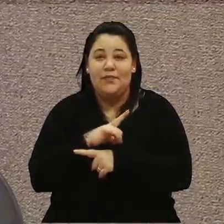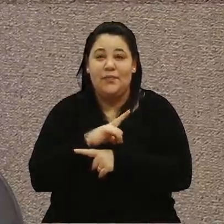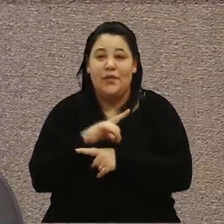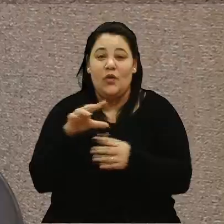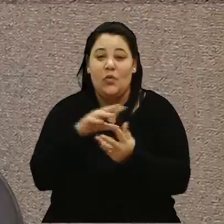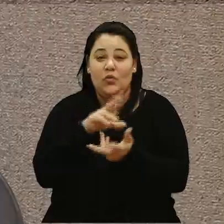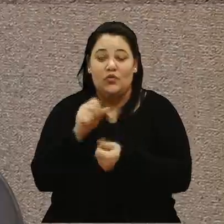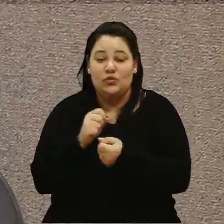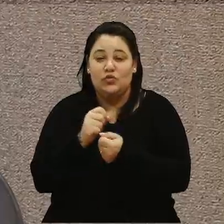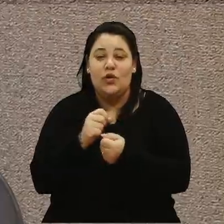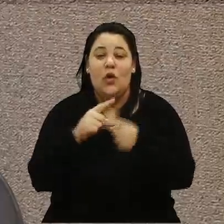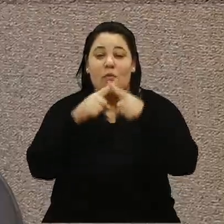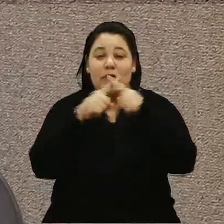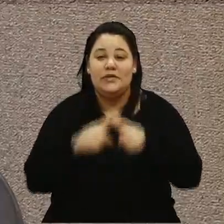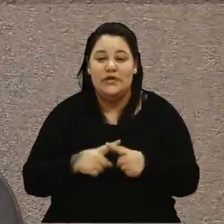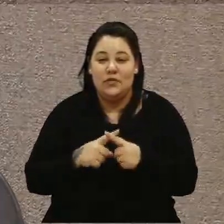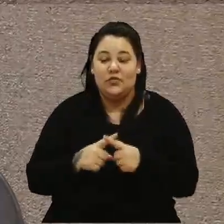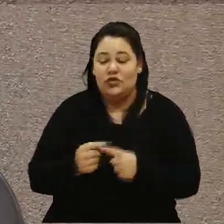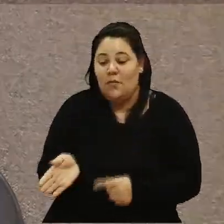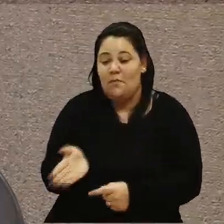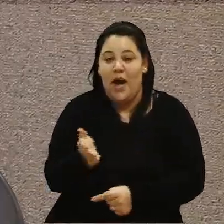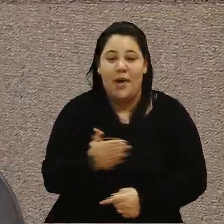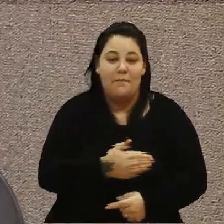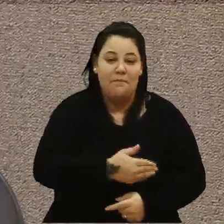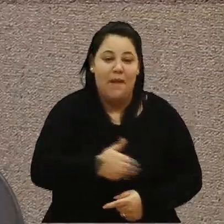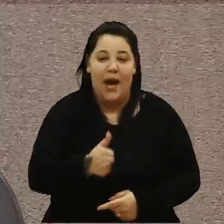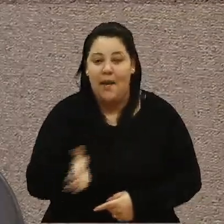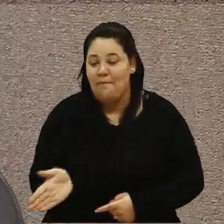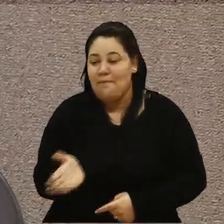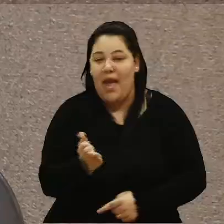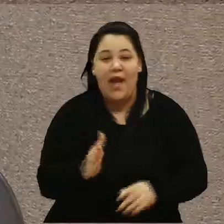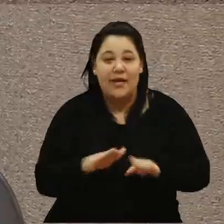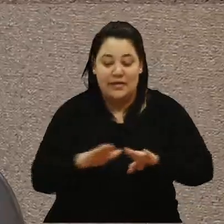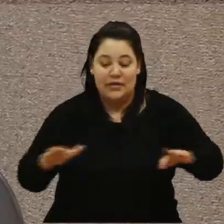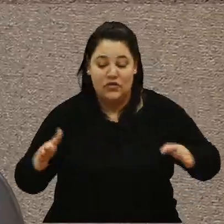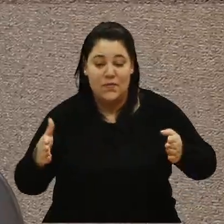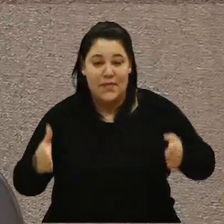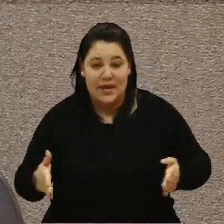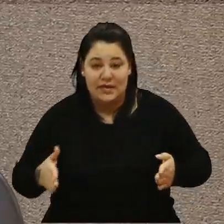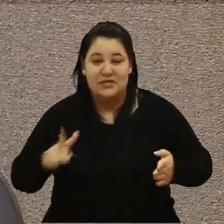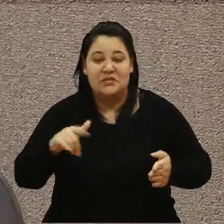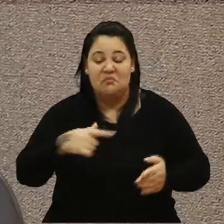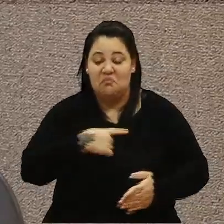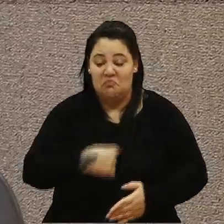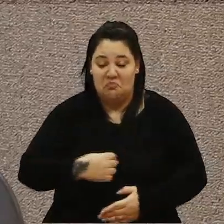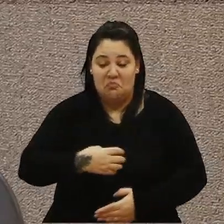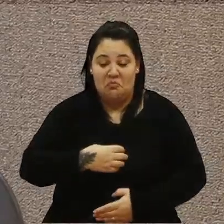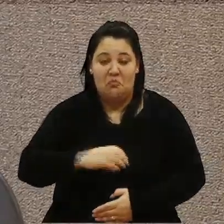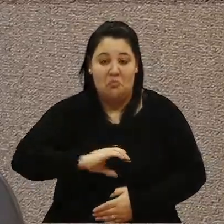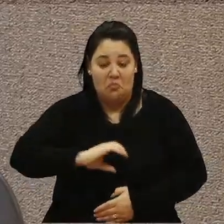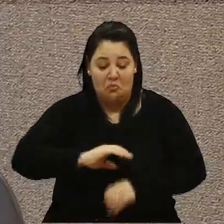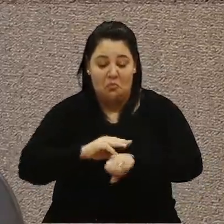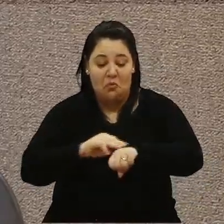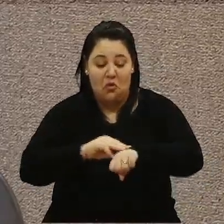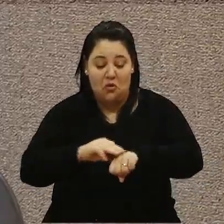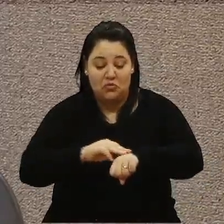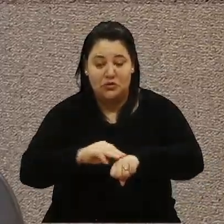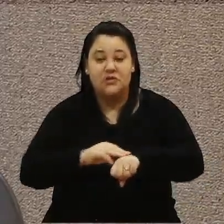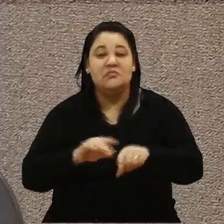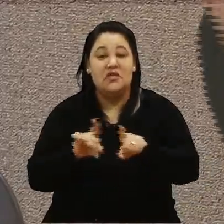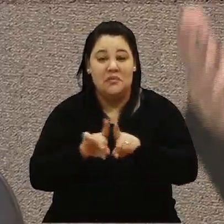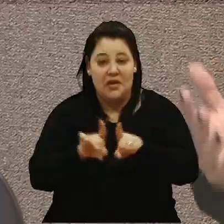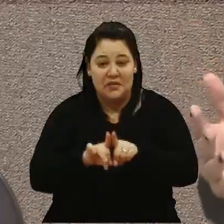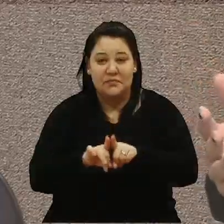em Blumenau. Conquistou medalha de bronze na categoria sub-19, ouro na categoria absoluto C, e aí, com isso,